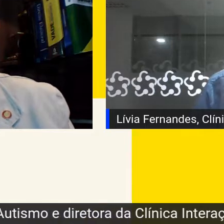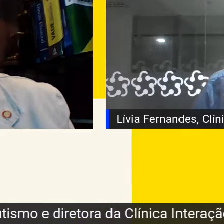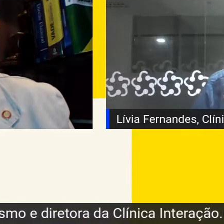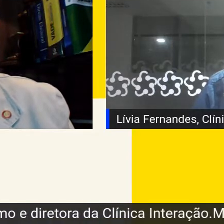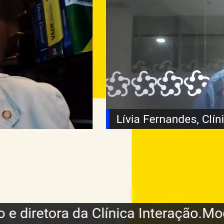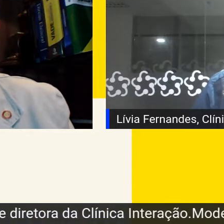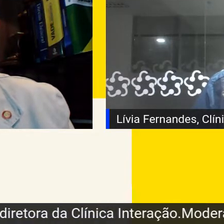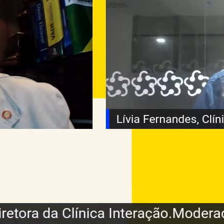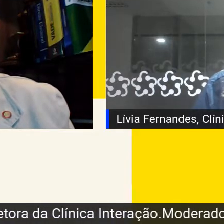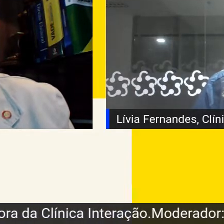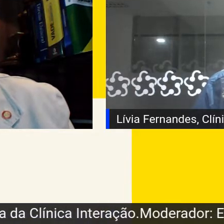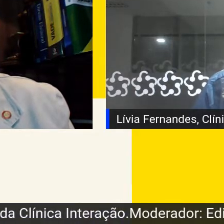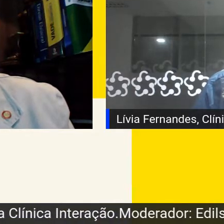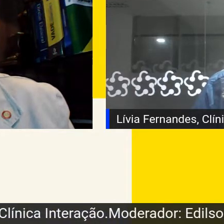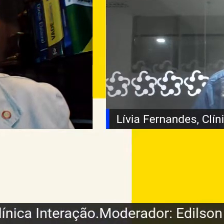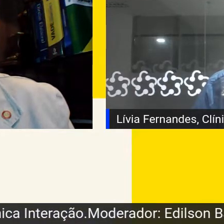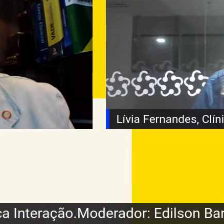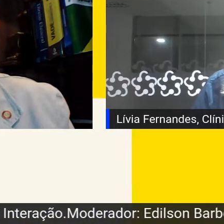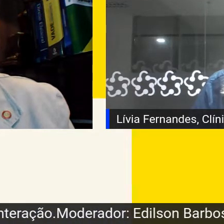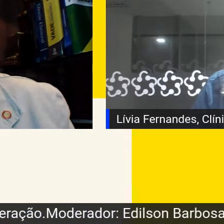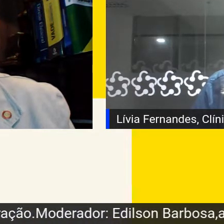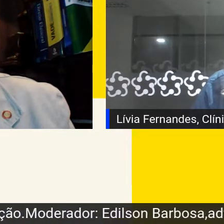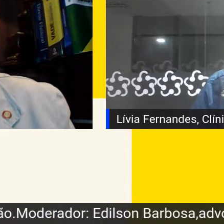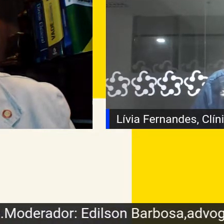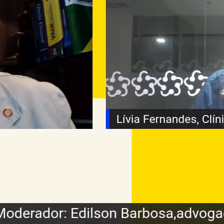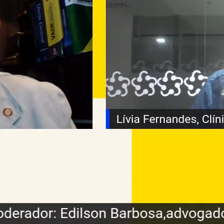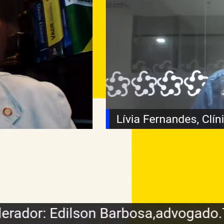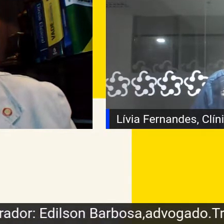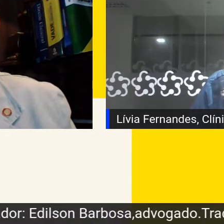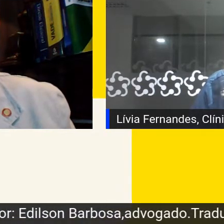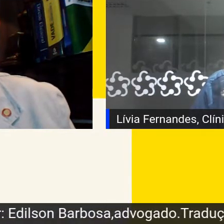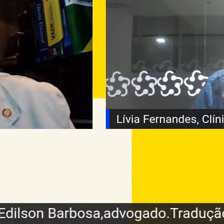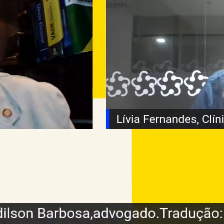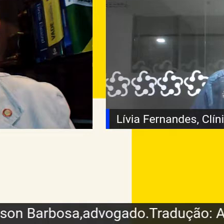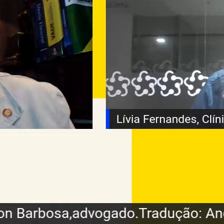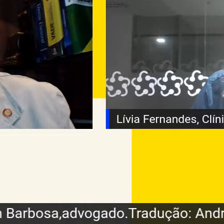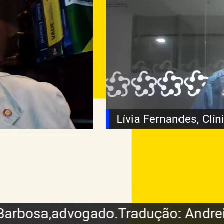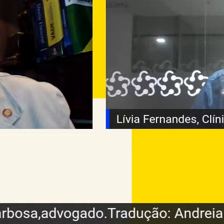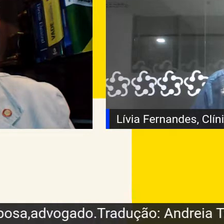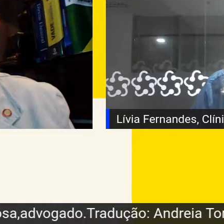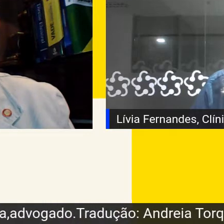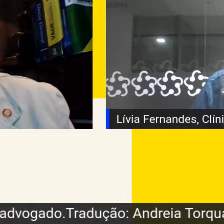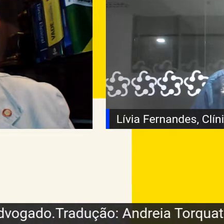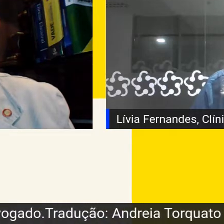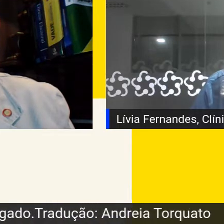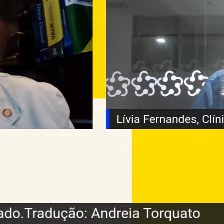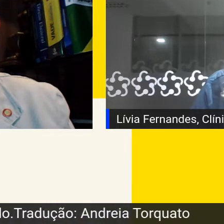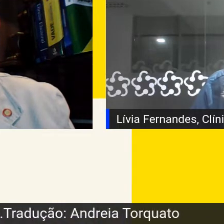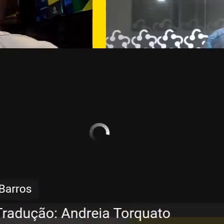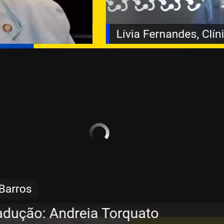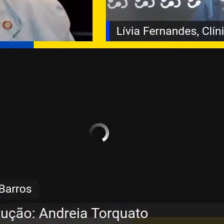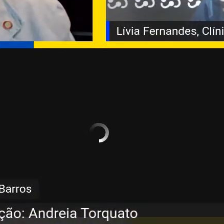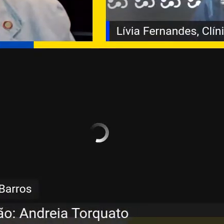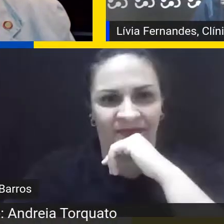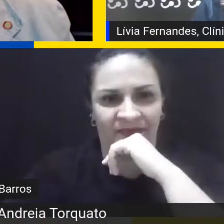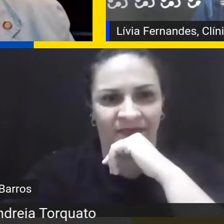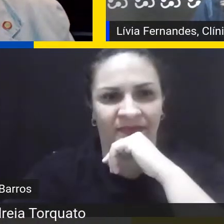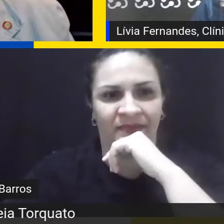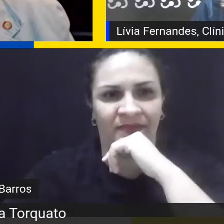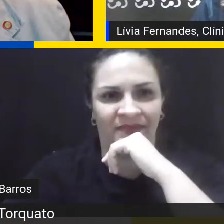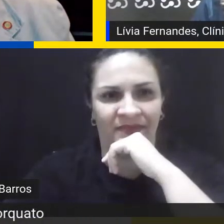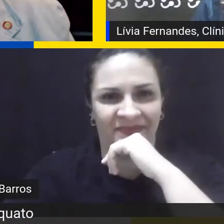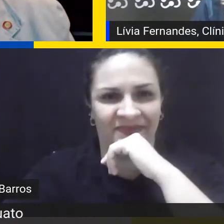um domingo, eu estava em casa, e uma mãe me mandou mensagem, e ela falou, Lívia, pelo amor de